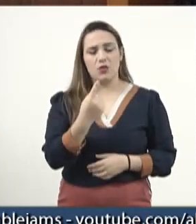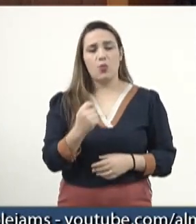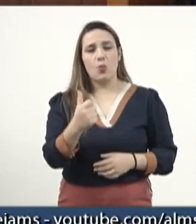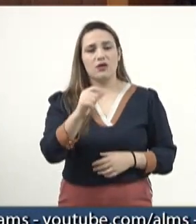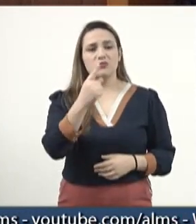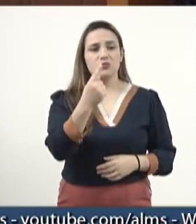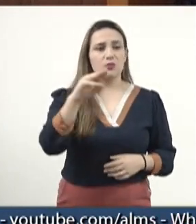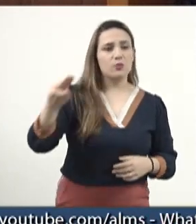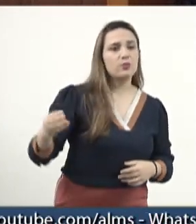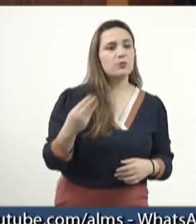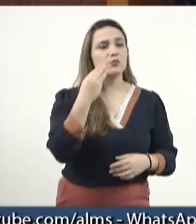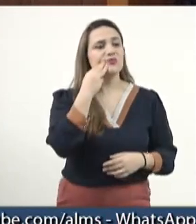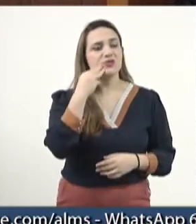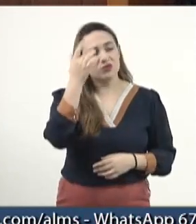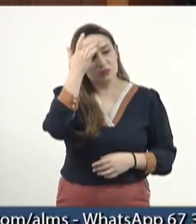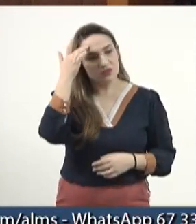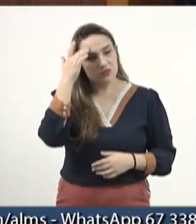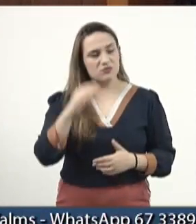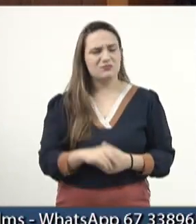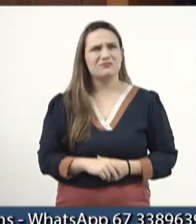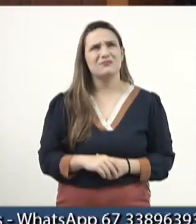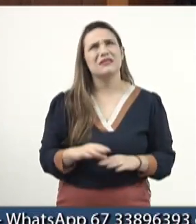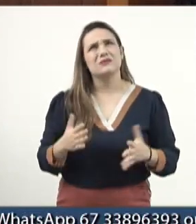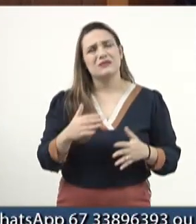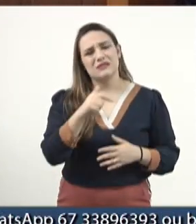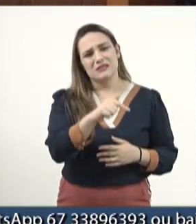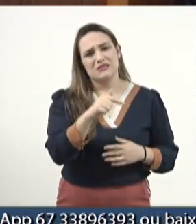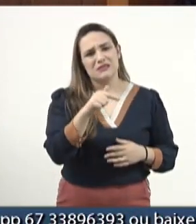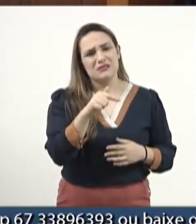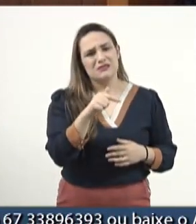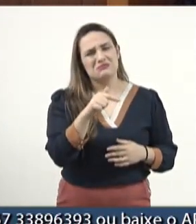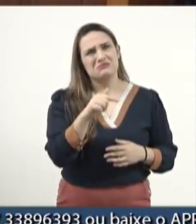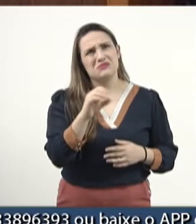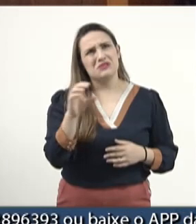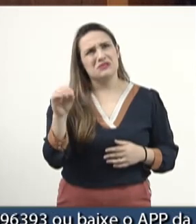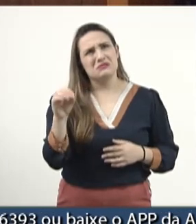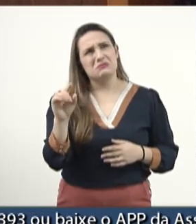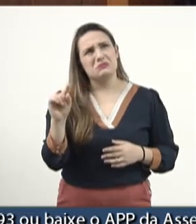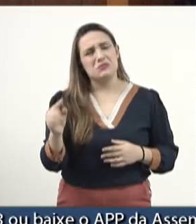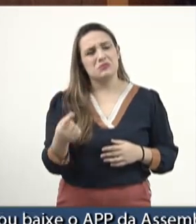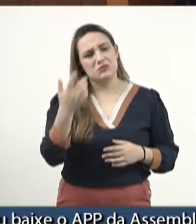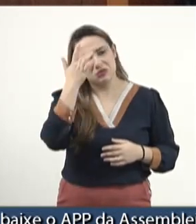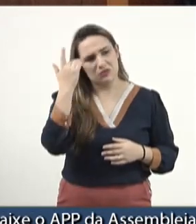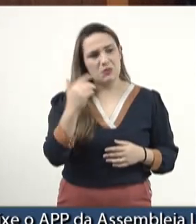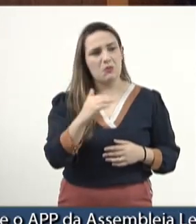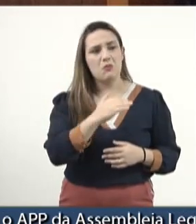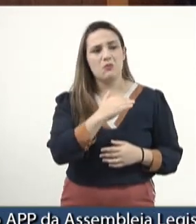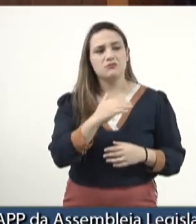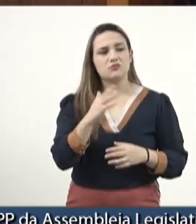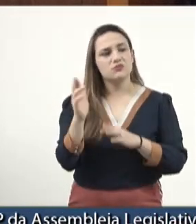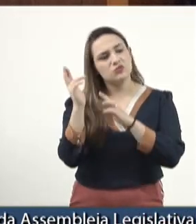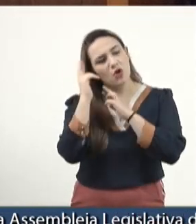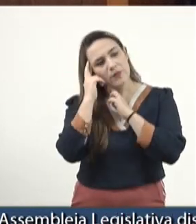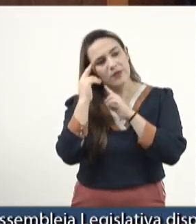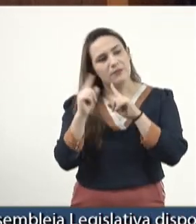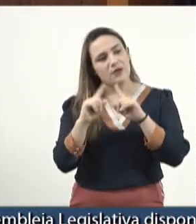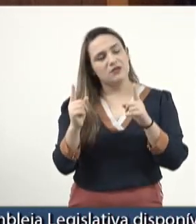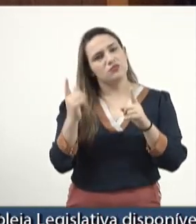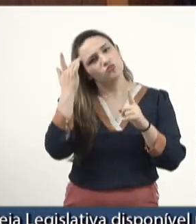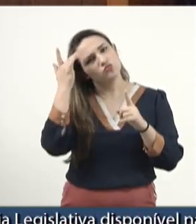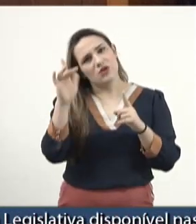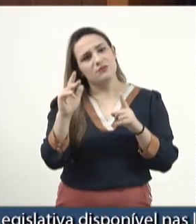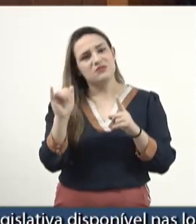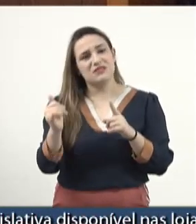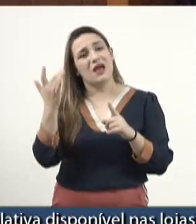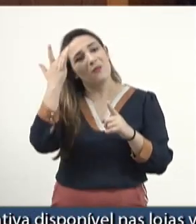pessoas dormindo, ele citou o número 700 e poucos milhões de pessoas no mundo que dormem sem saber se amanhã